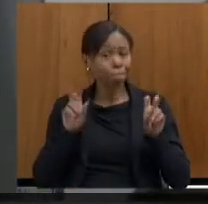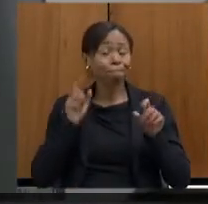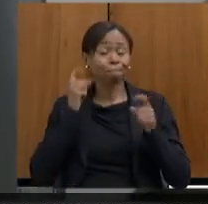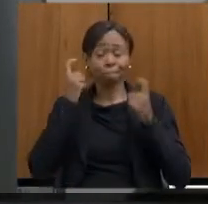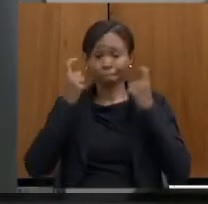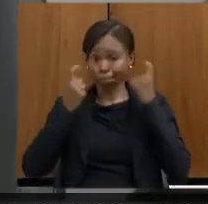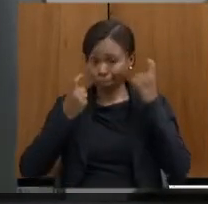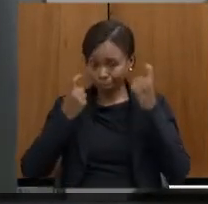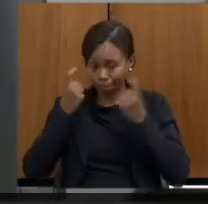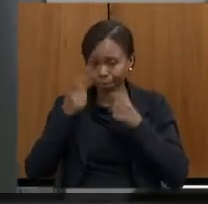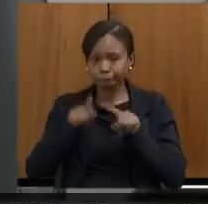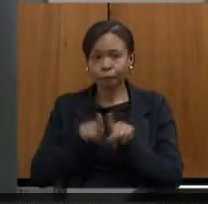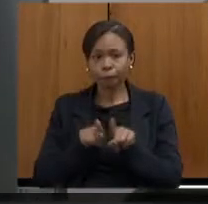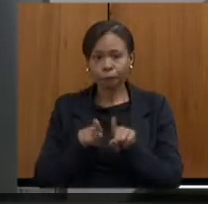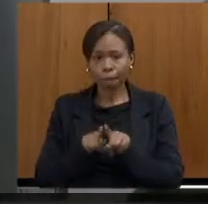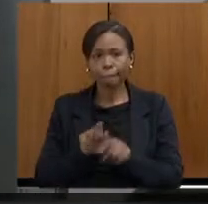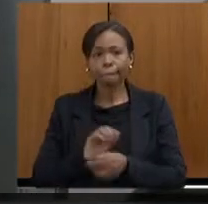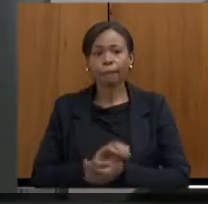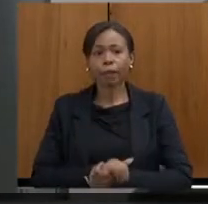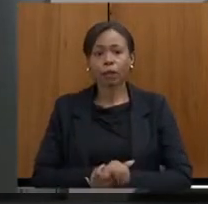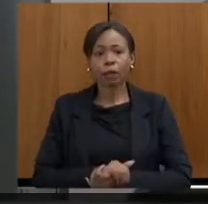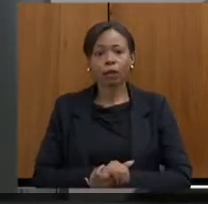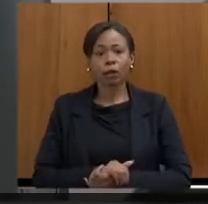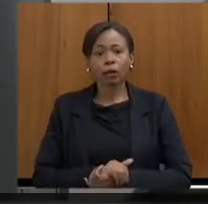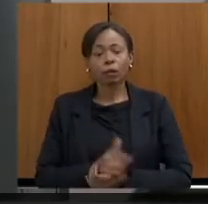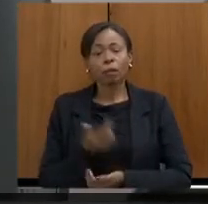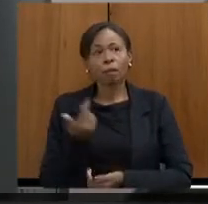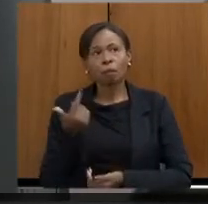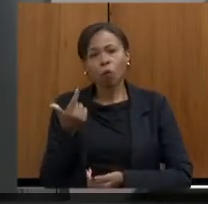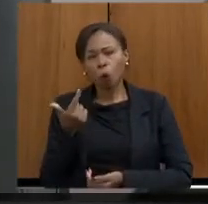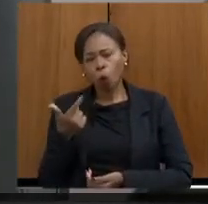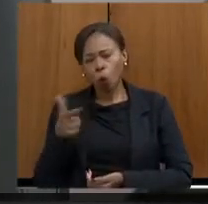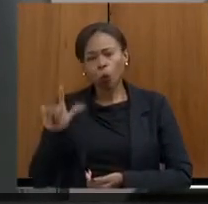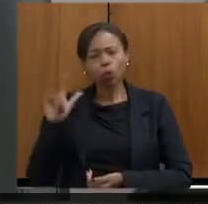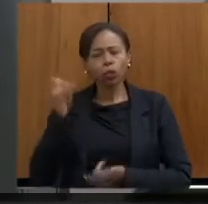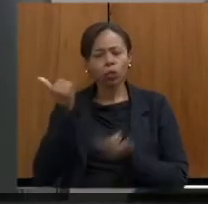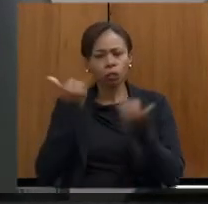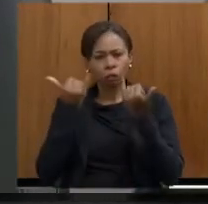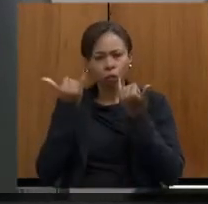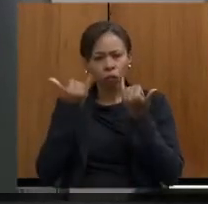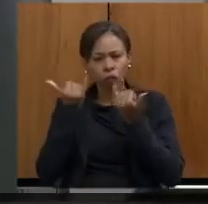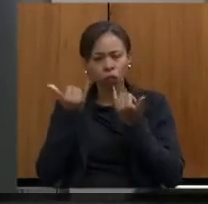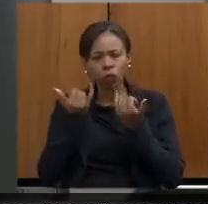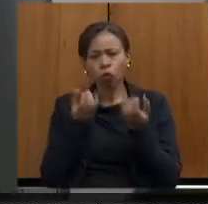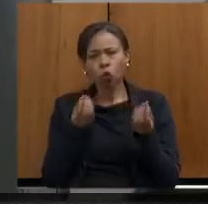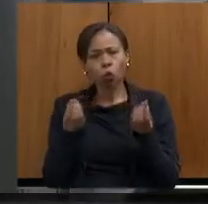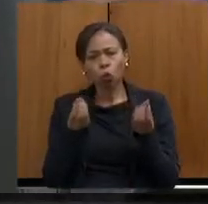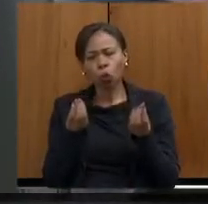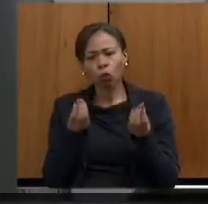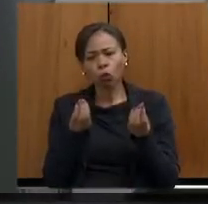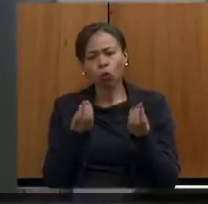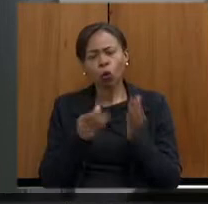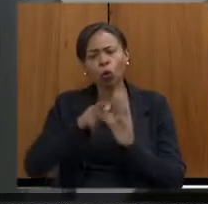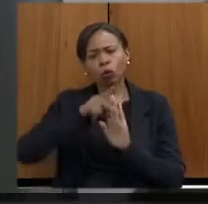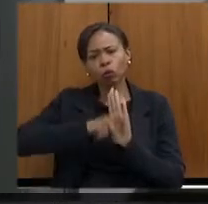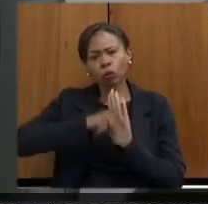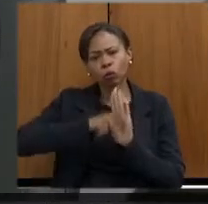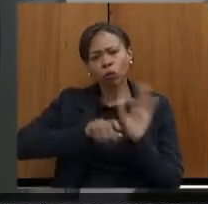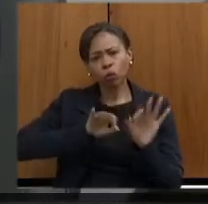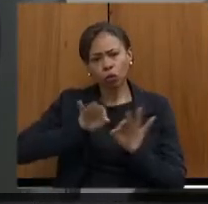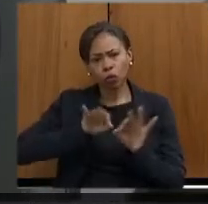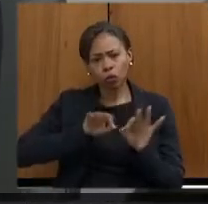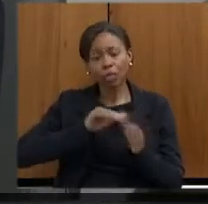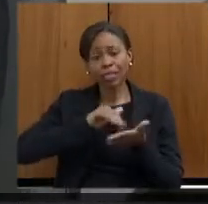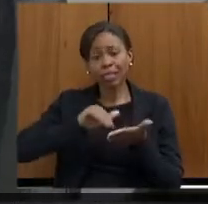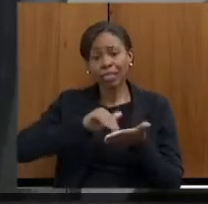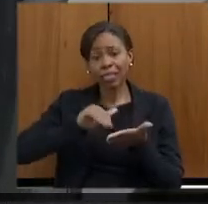preocupação. Também queremos mais informações sobre os estágios dos projetos da Secretaria de Inclusão